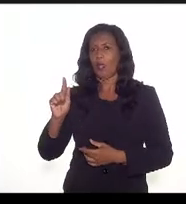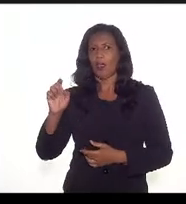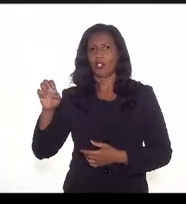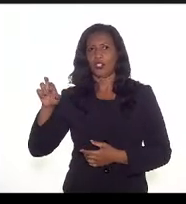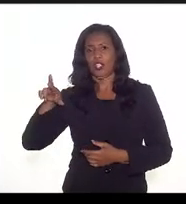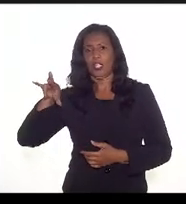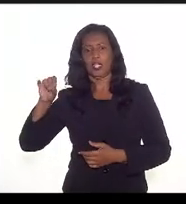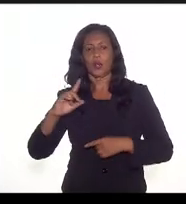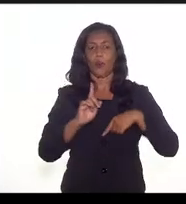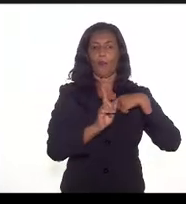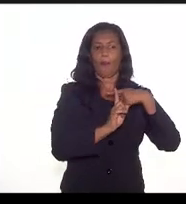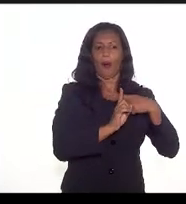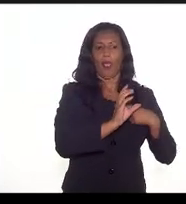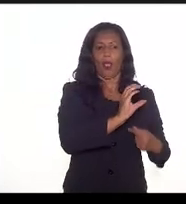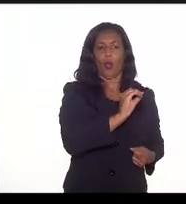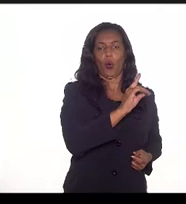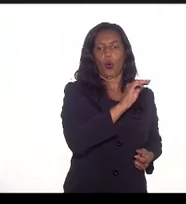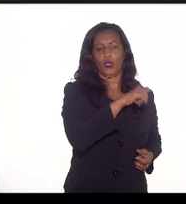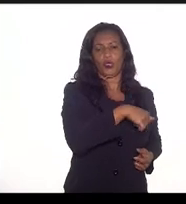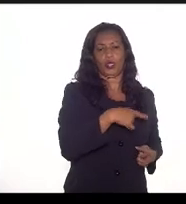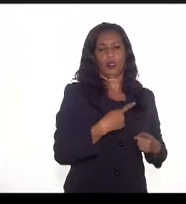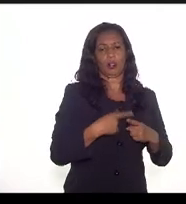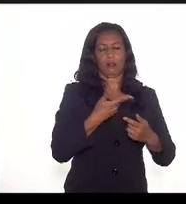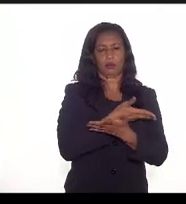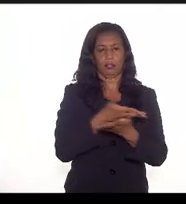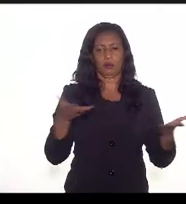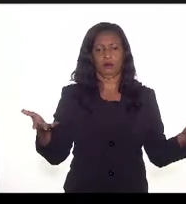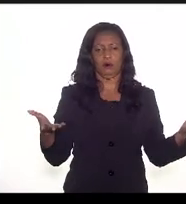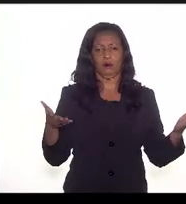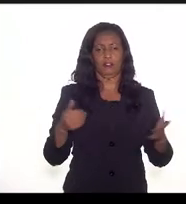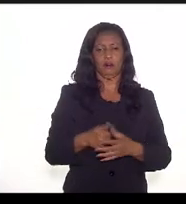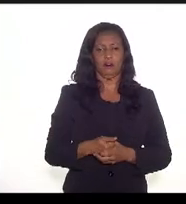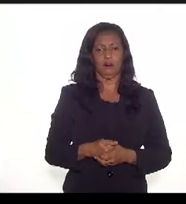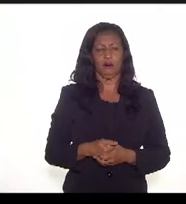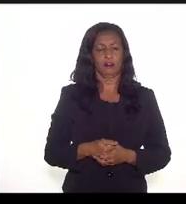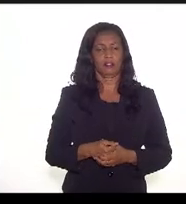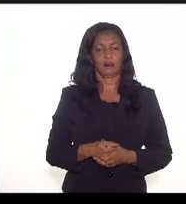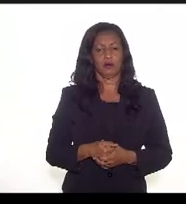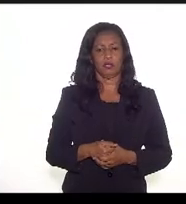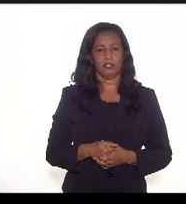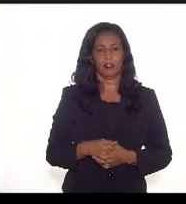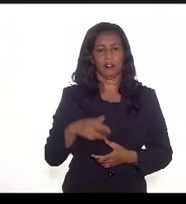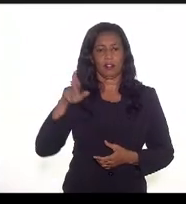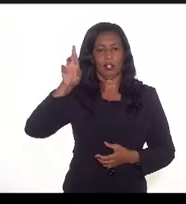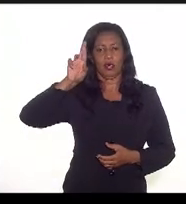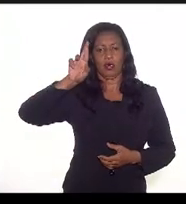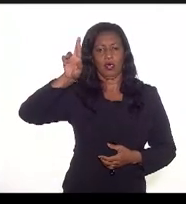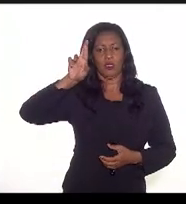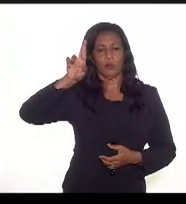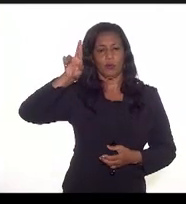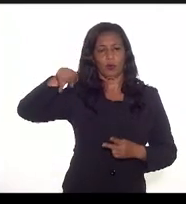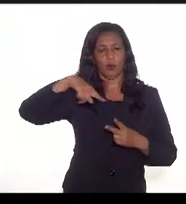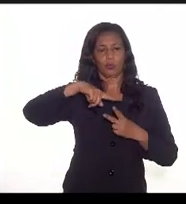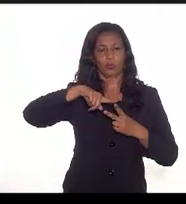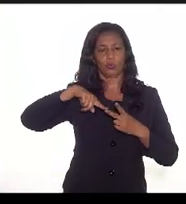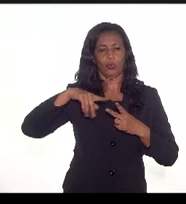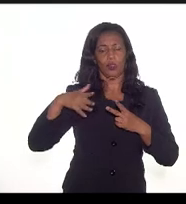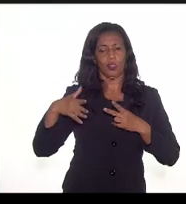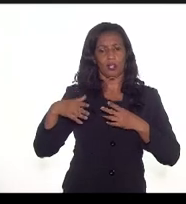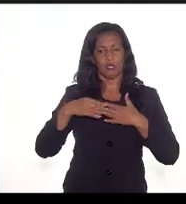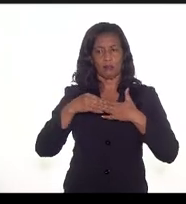quanto a CODIM, porque os senhores, e por isso vieram aqui hoje, são responsáveis por dois